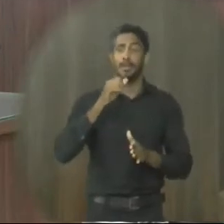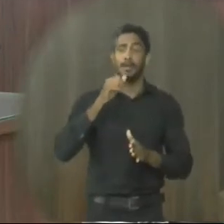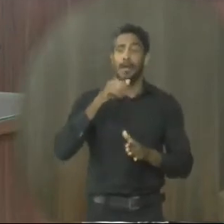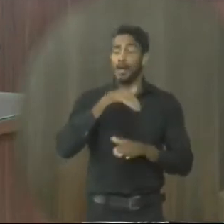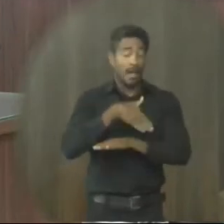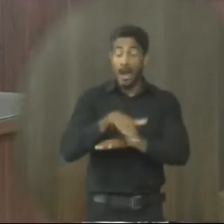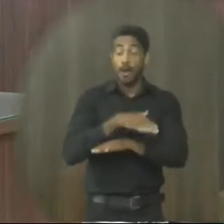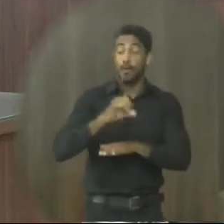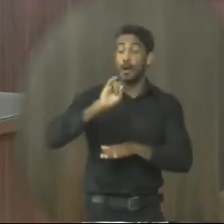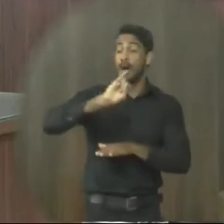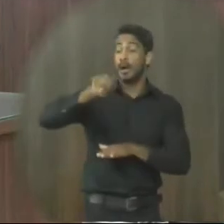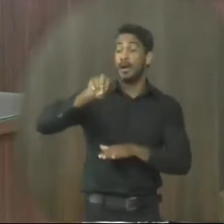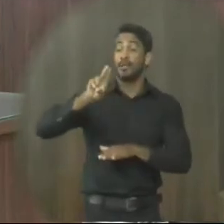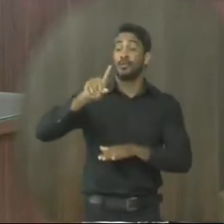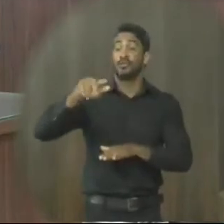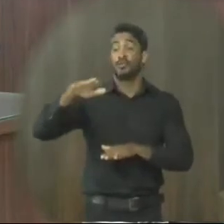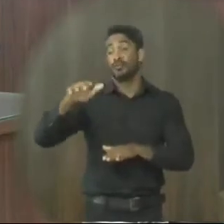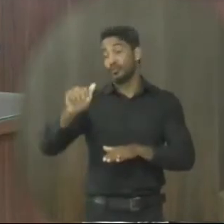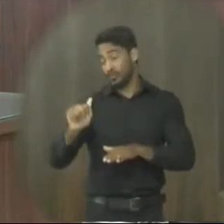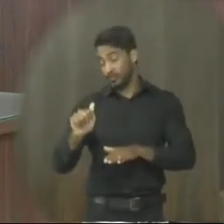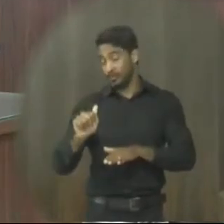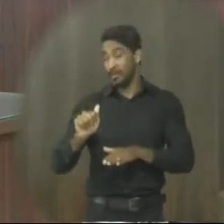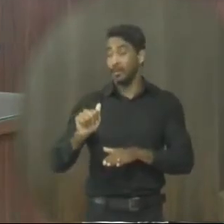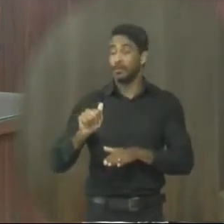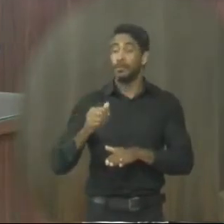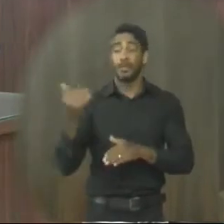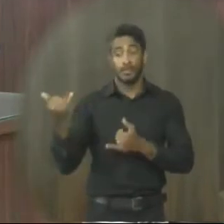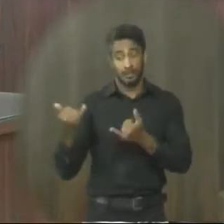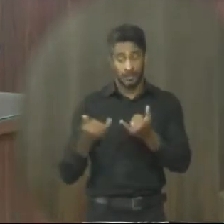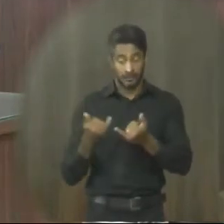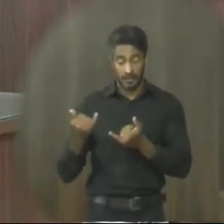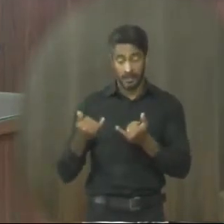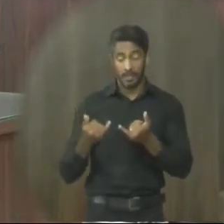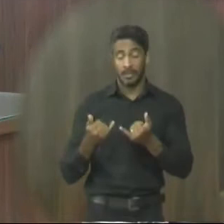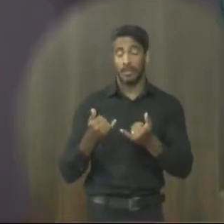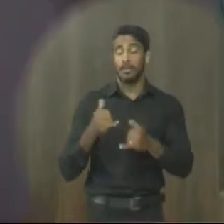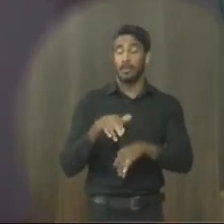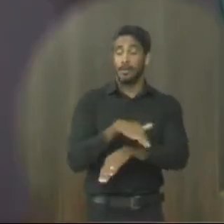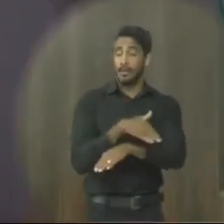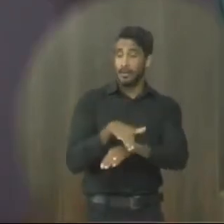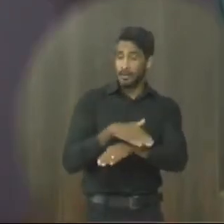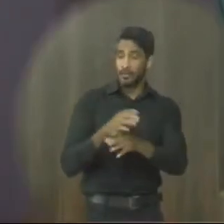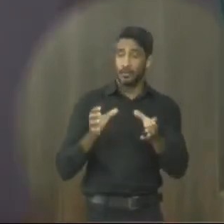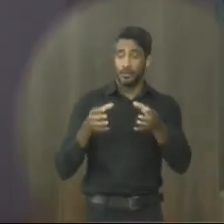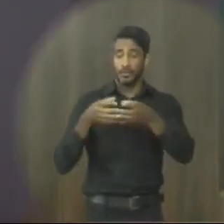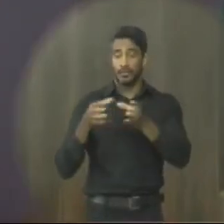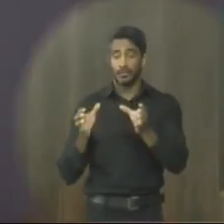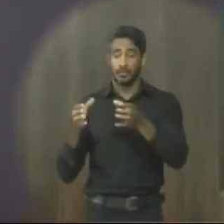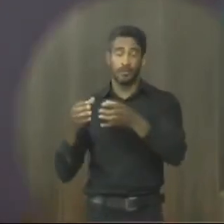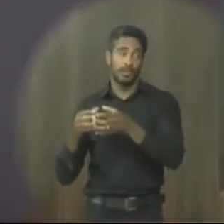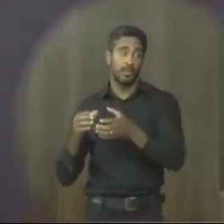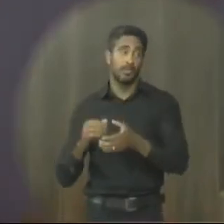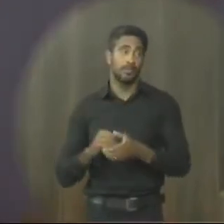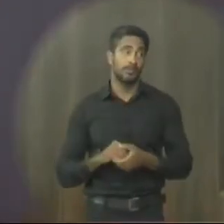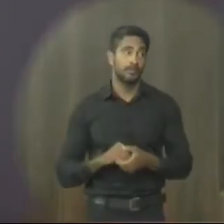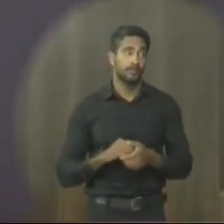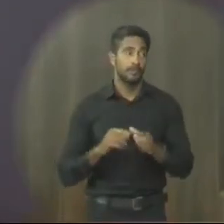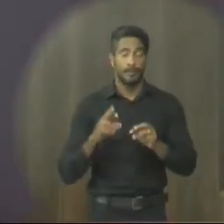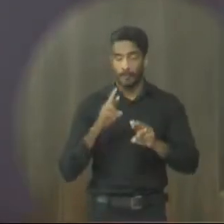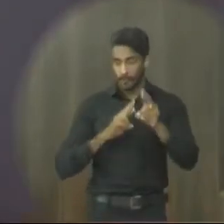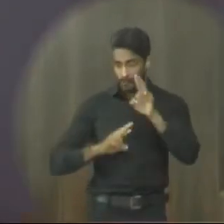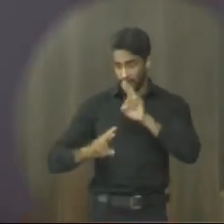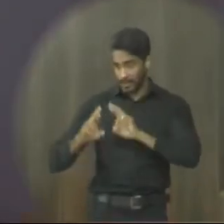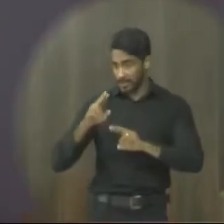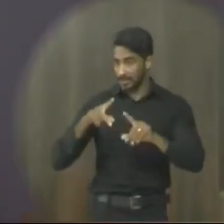lá, que está um caos também. O que o senhor tem a nos dizer a respeito dessas duas comunidades? Com relação à